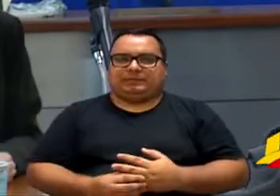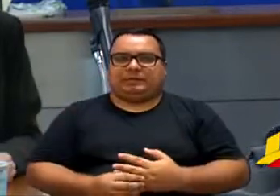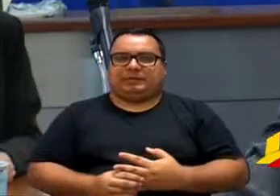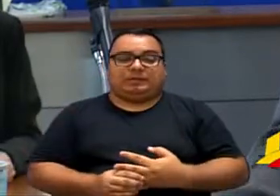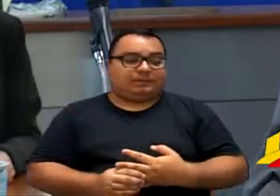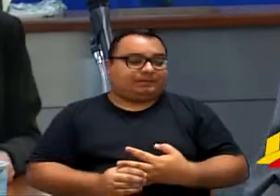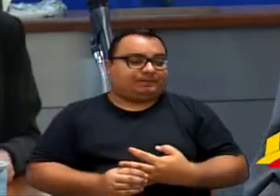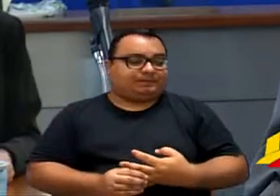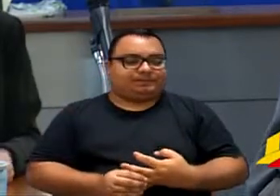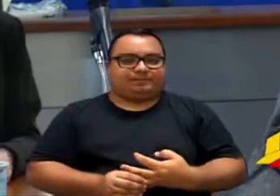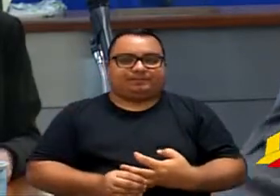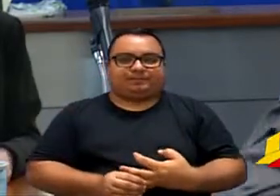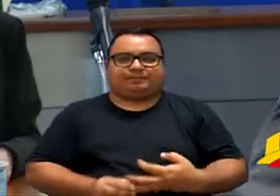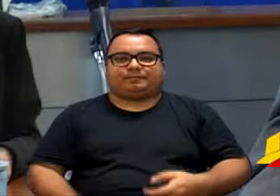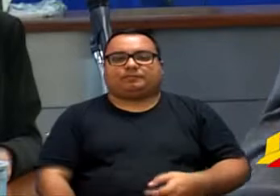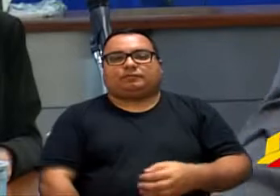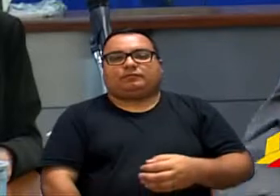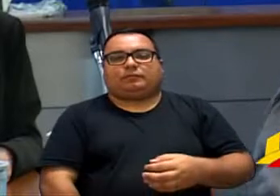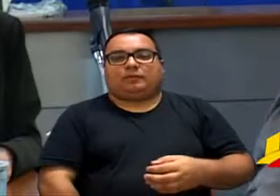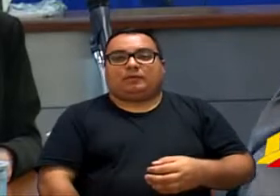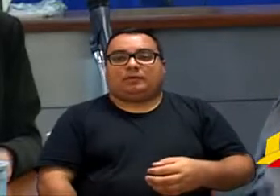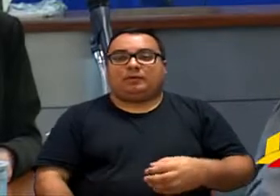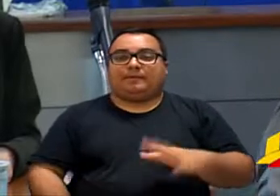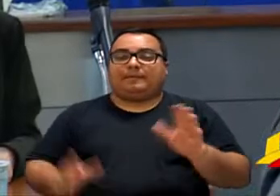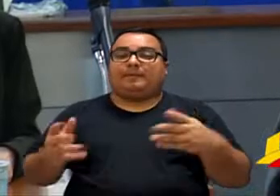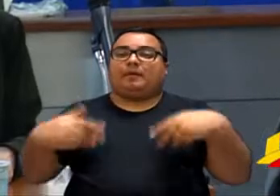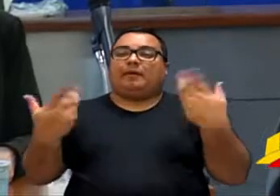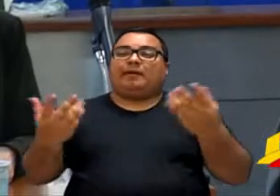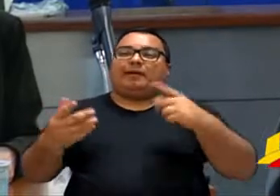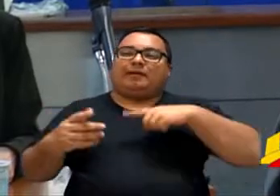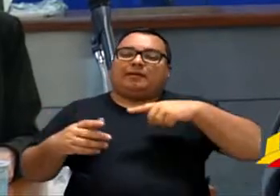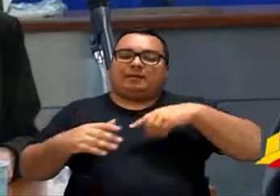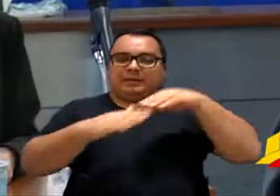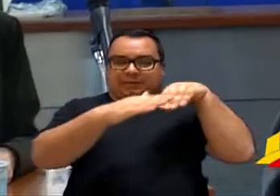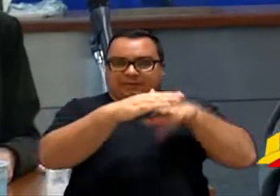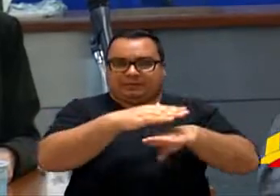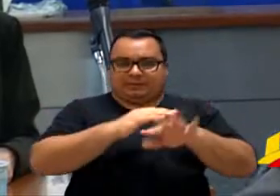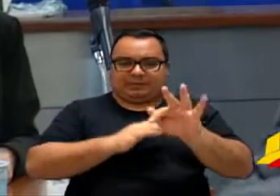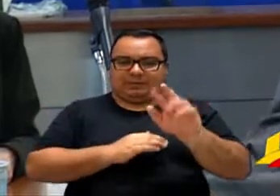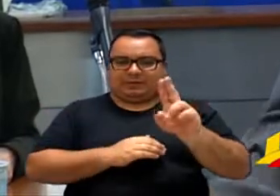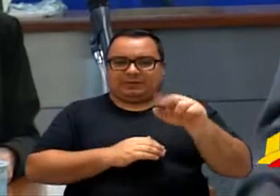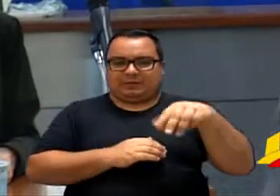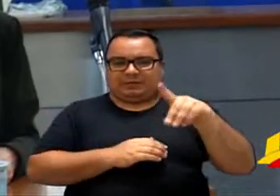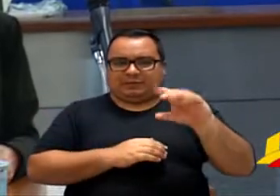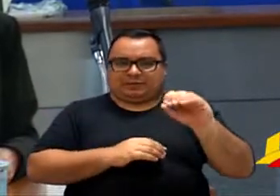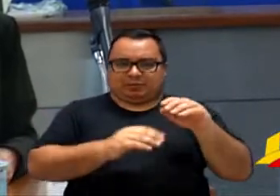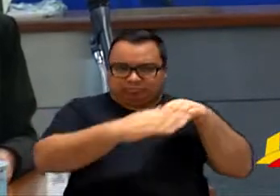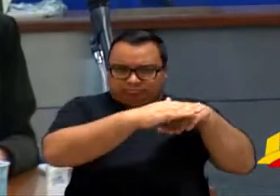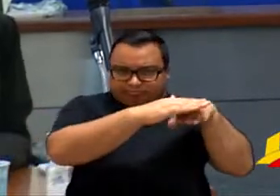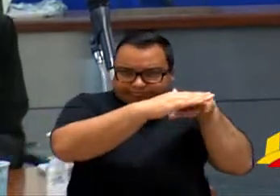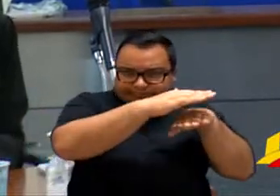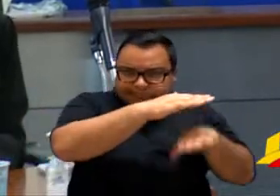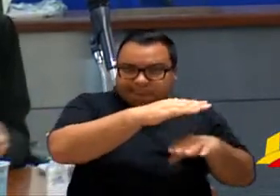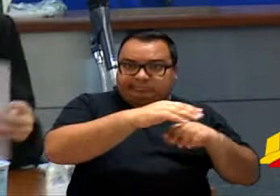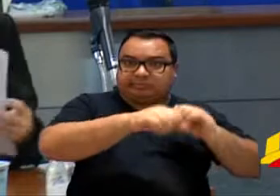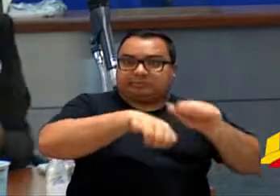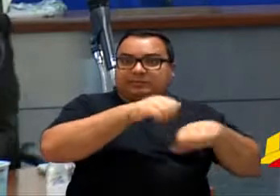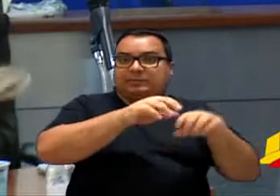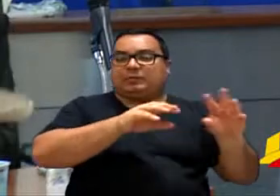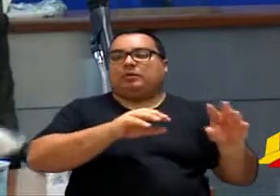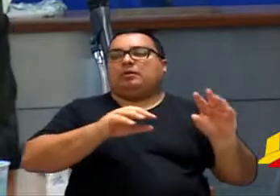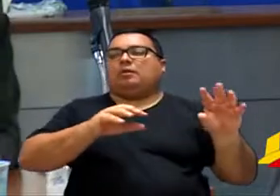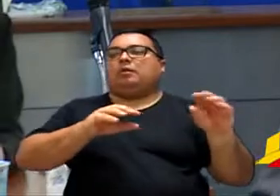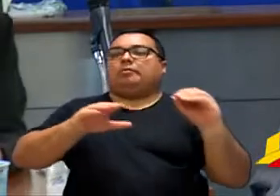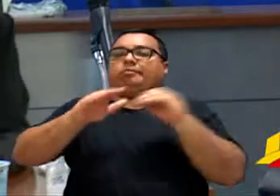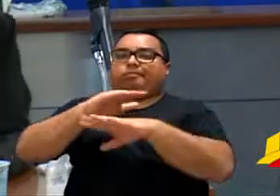o grande risco é nós começamos a usar o recurso do fundo e a entidade a fundação ficar